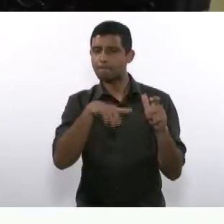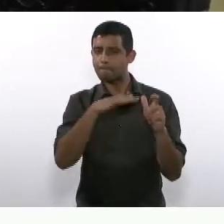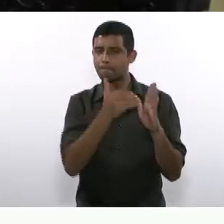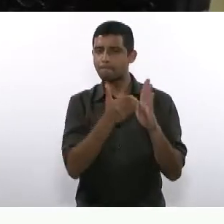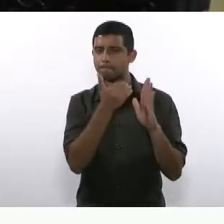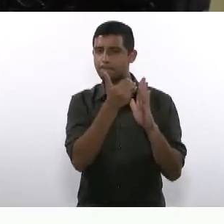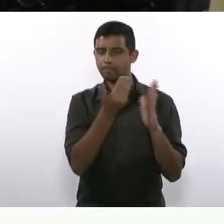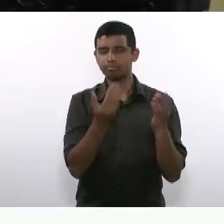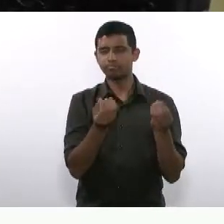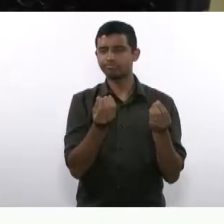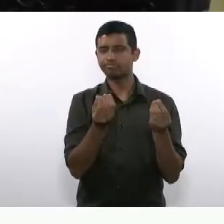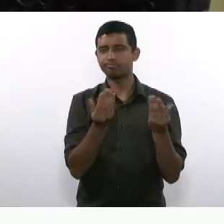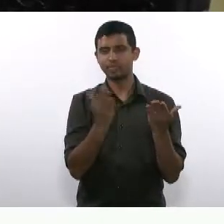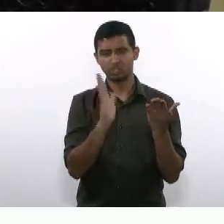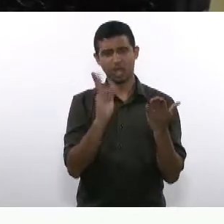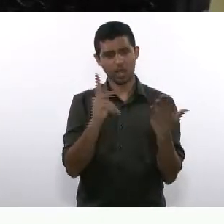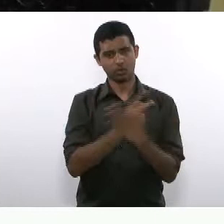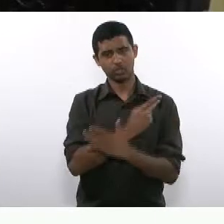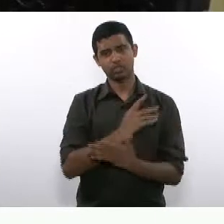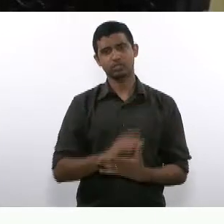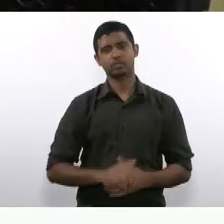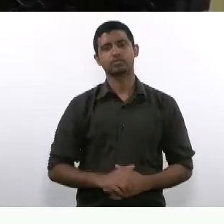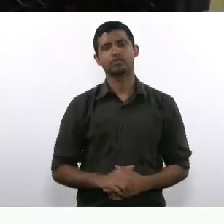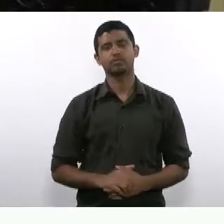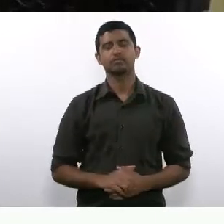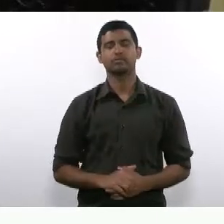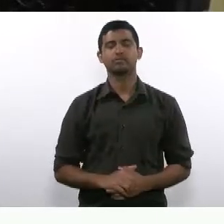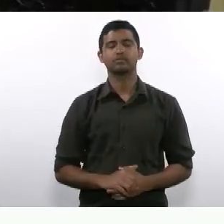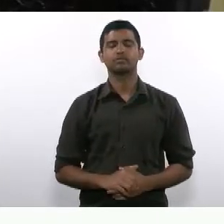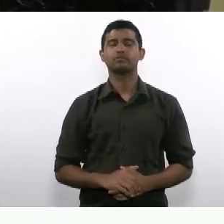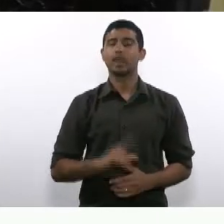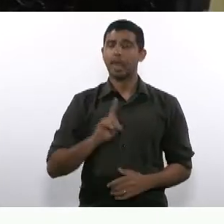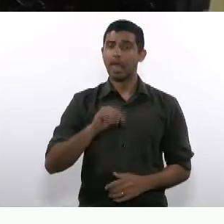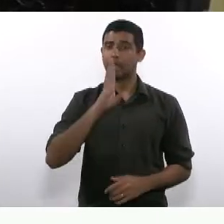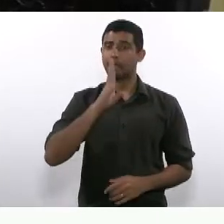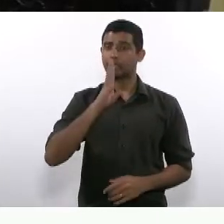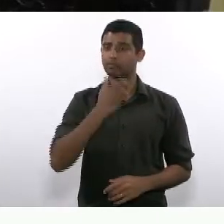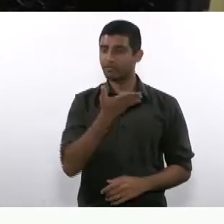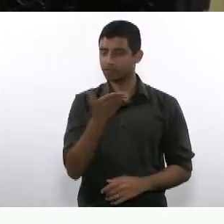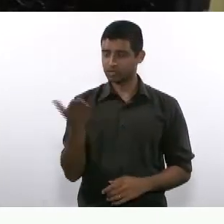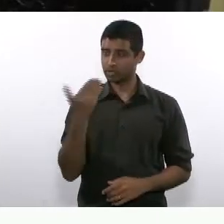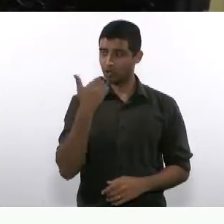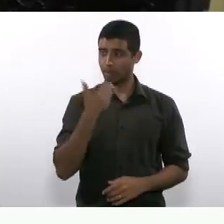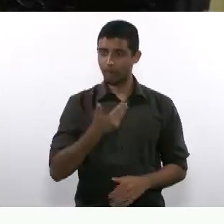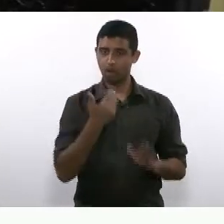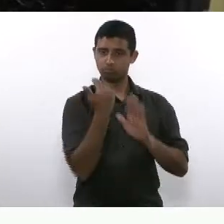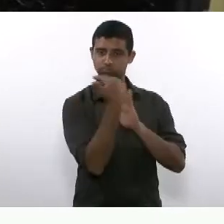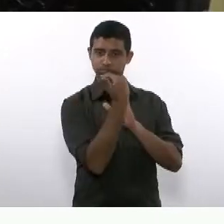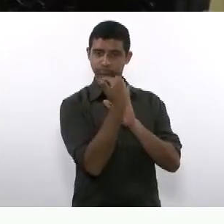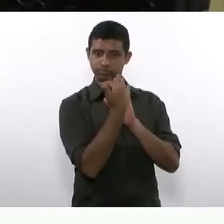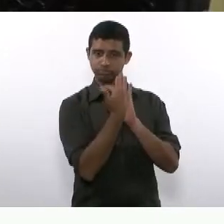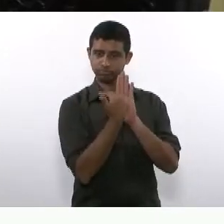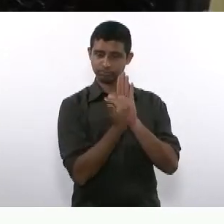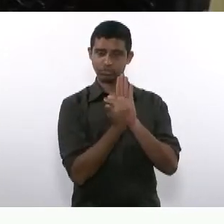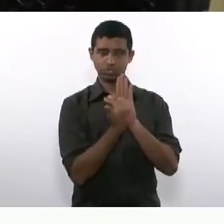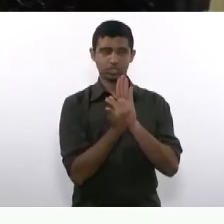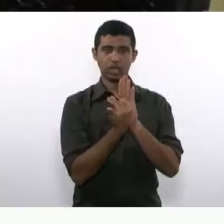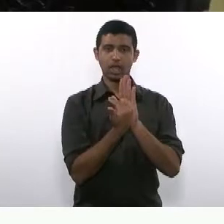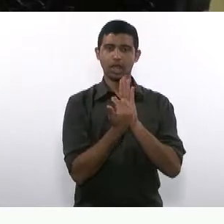esteja acontecendo. É fundamental que os senhores apontem uma indicativa para os